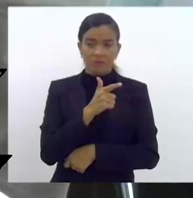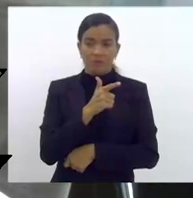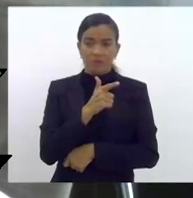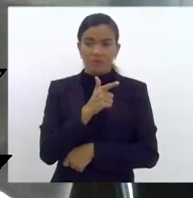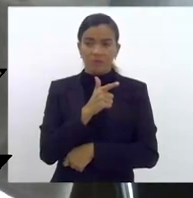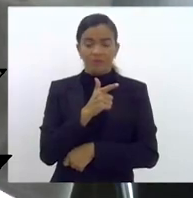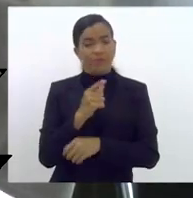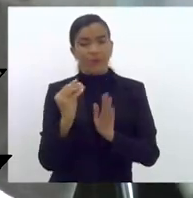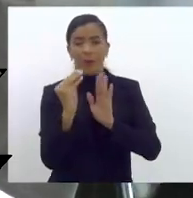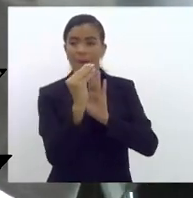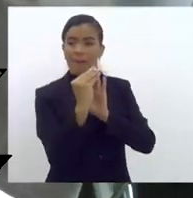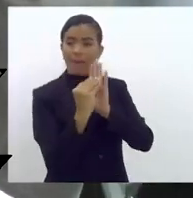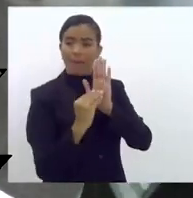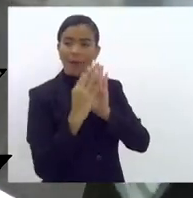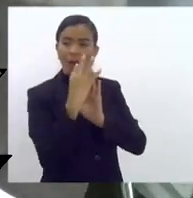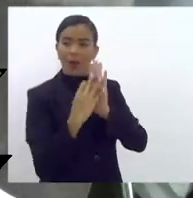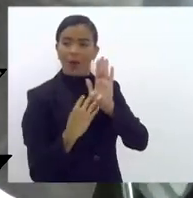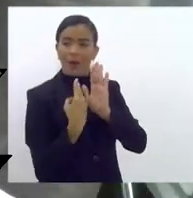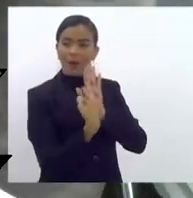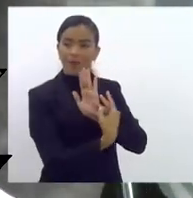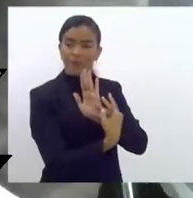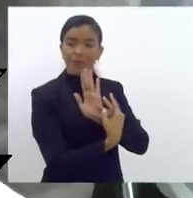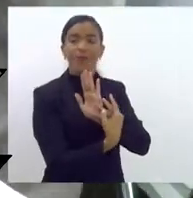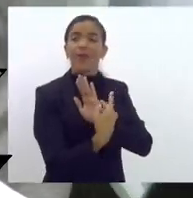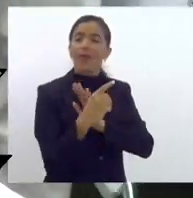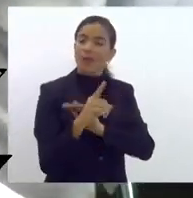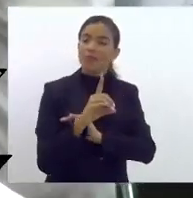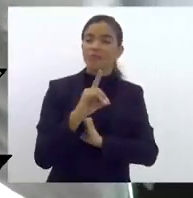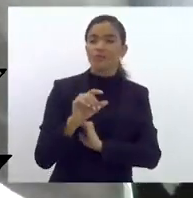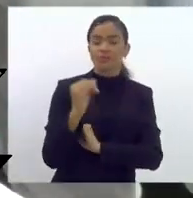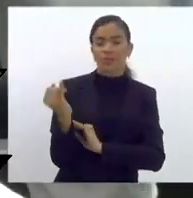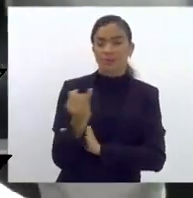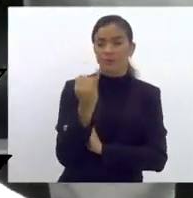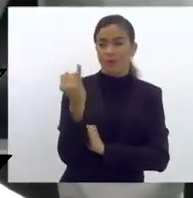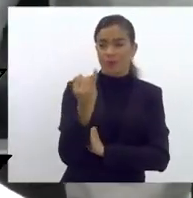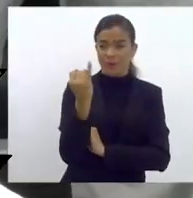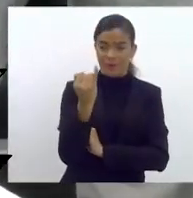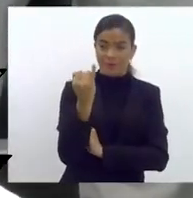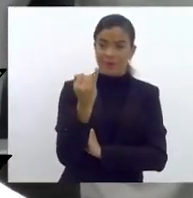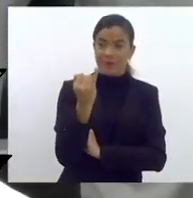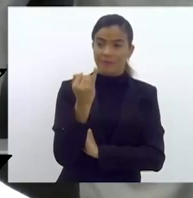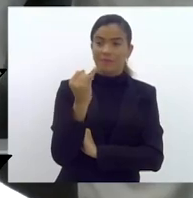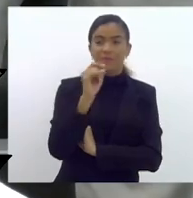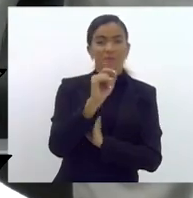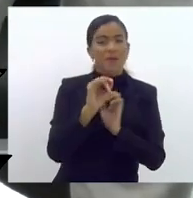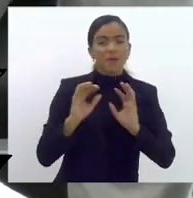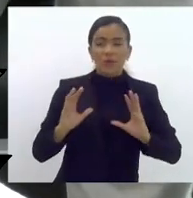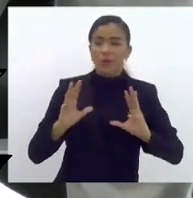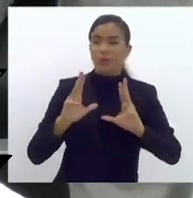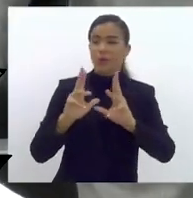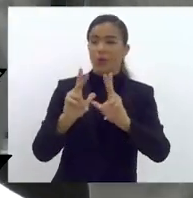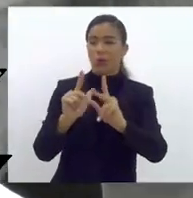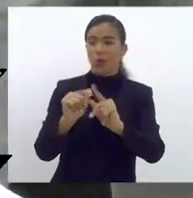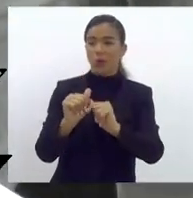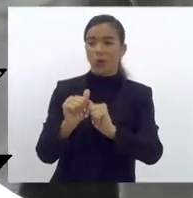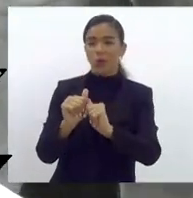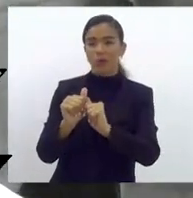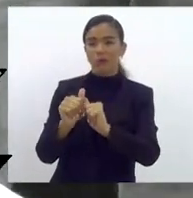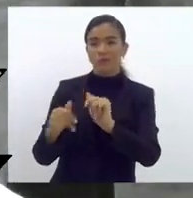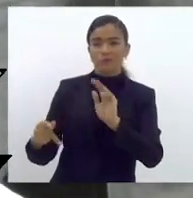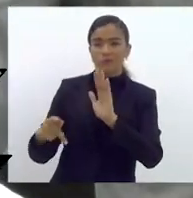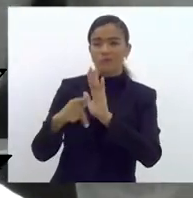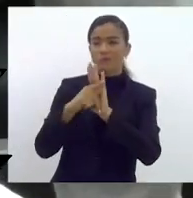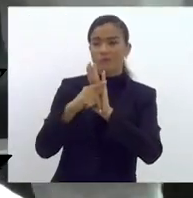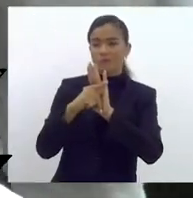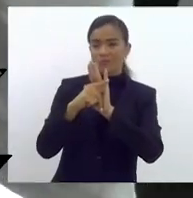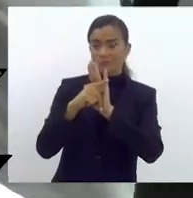no nosso calendário esse dia que é tão importante não é para aqueles que são de origem